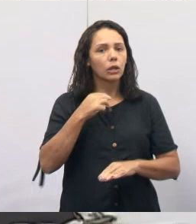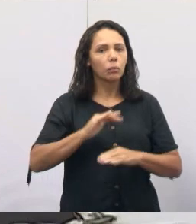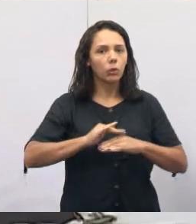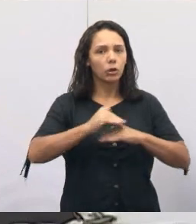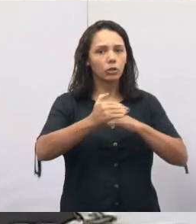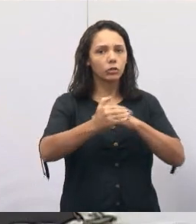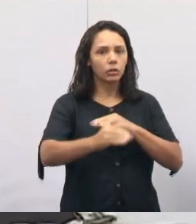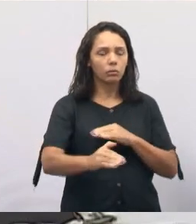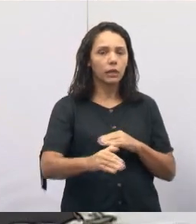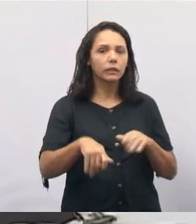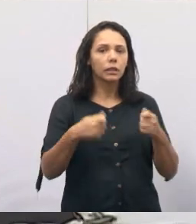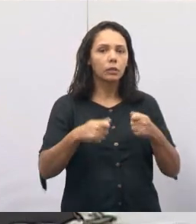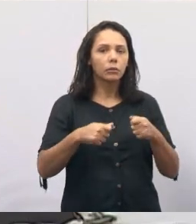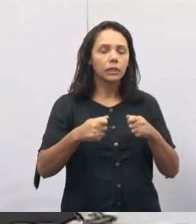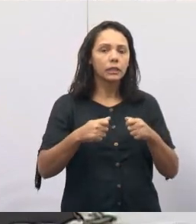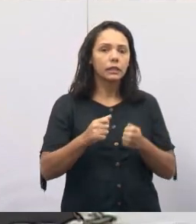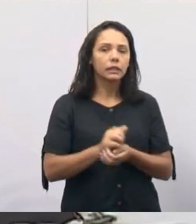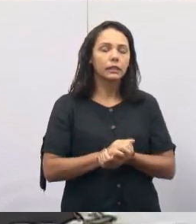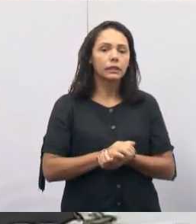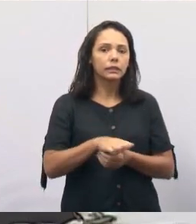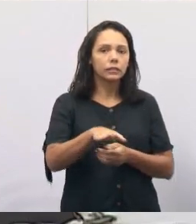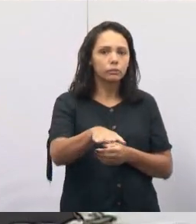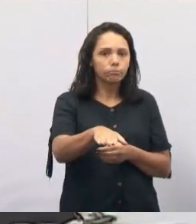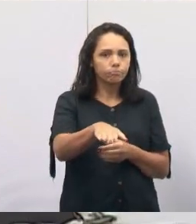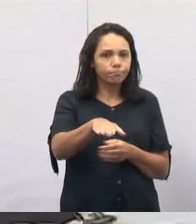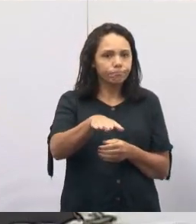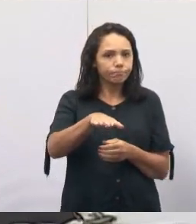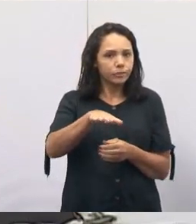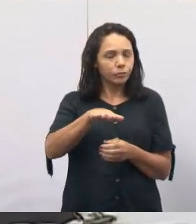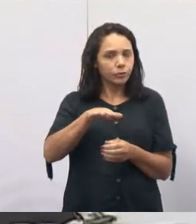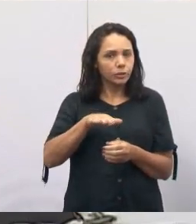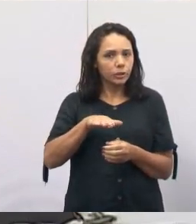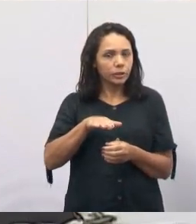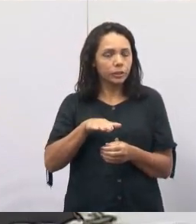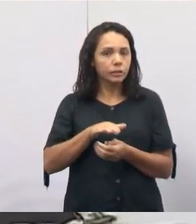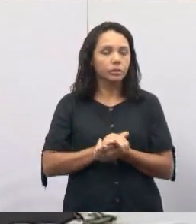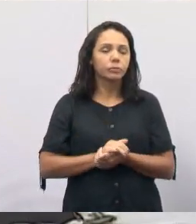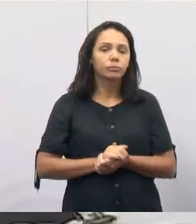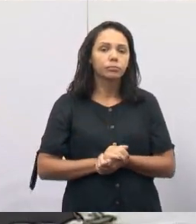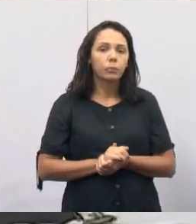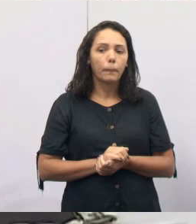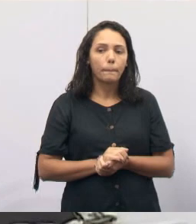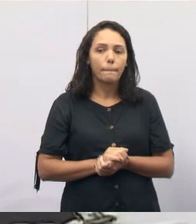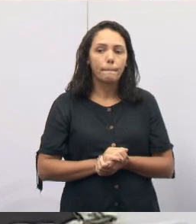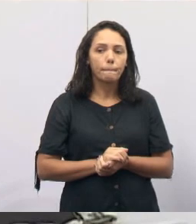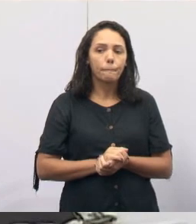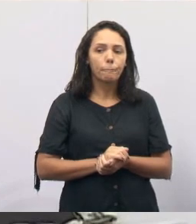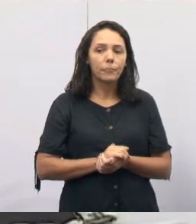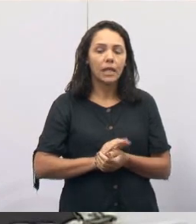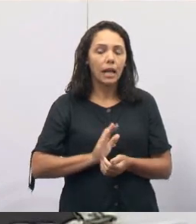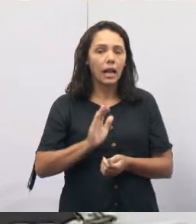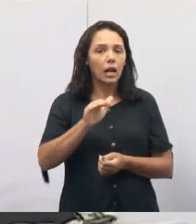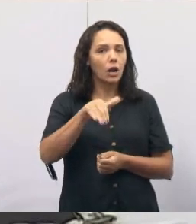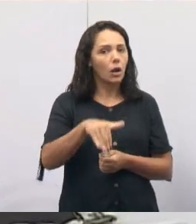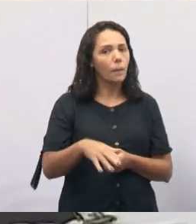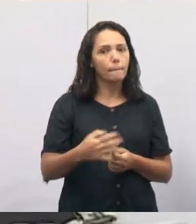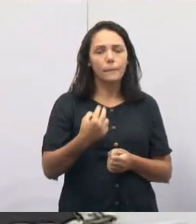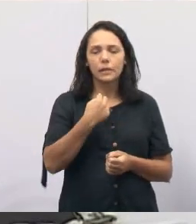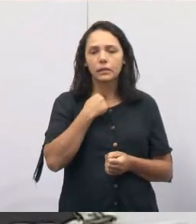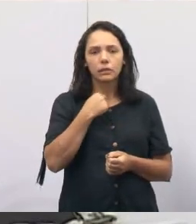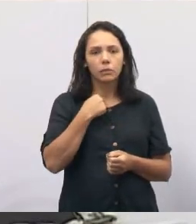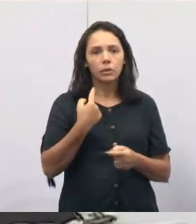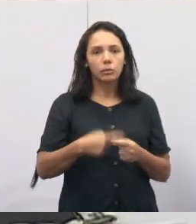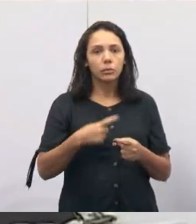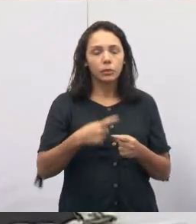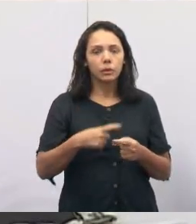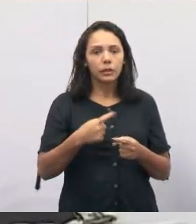de velocidade. Eletrônico, pastor, mas menos a lombada, porque a lombada não pode ter na curva que se o motorista se